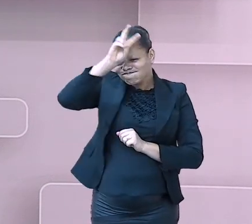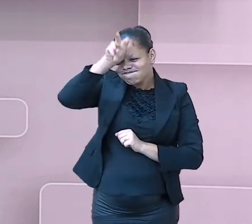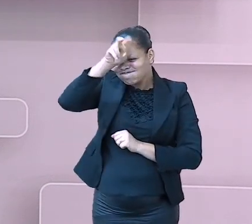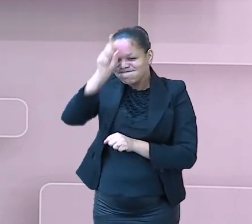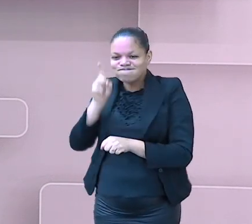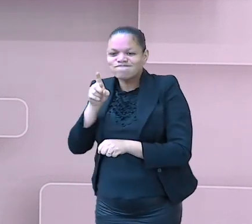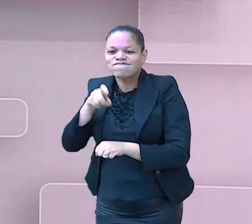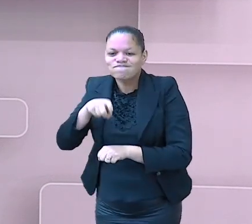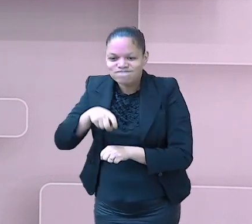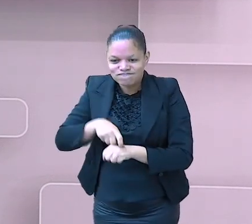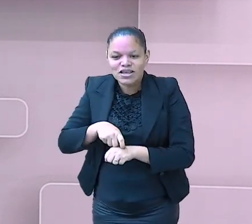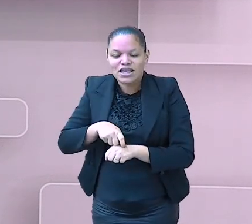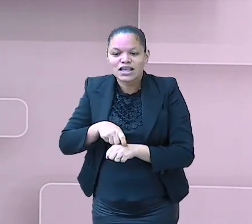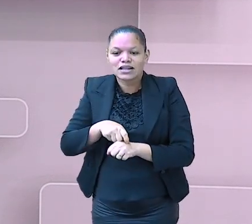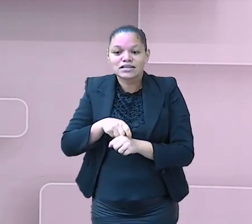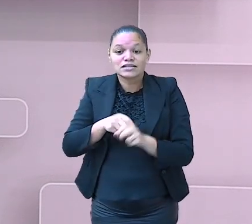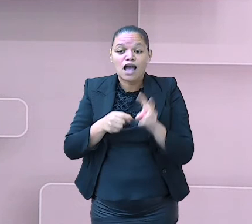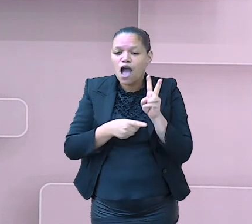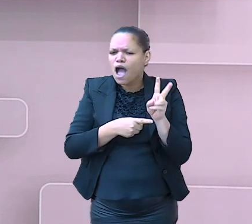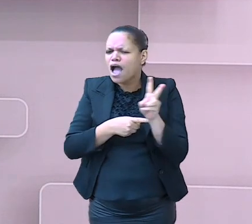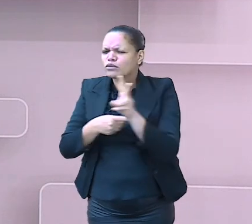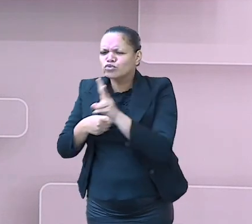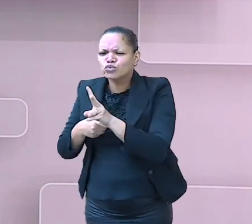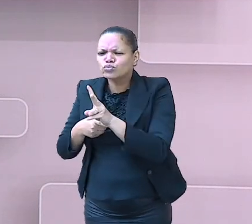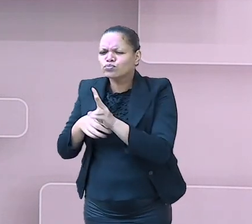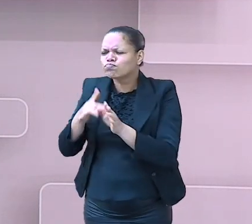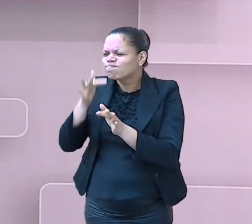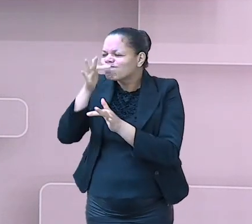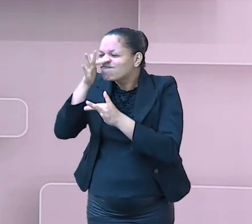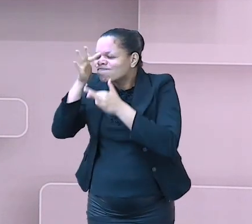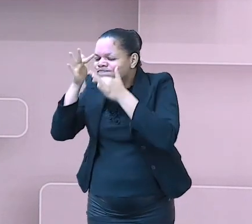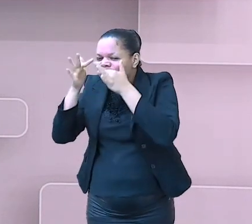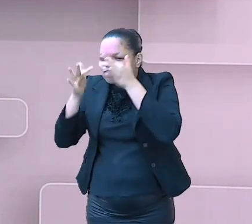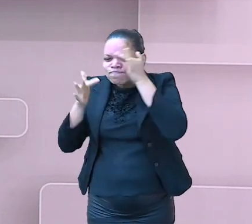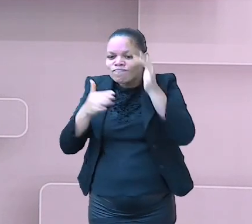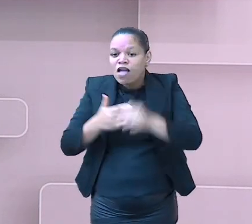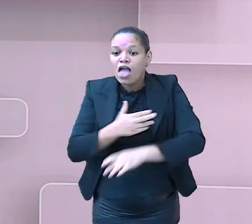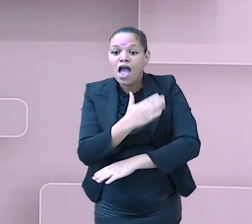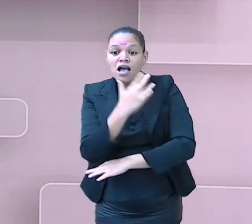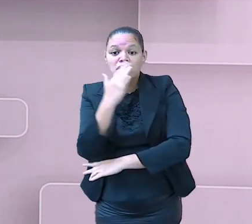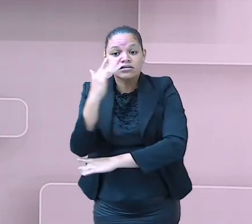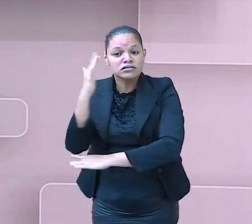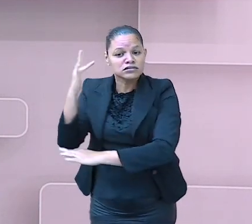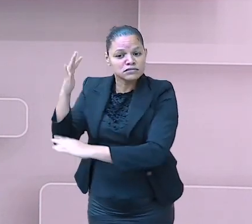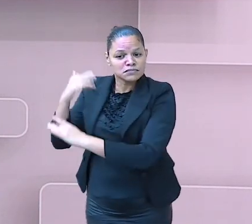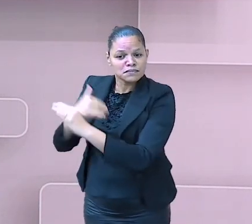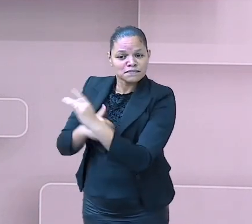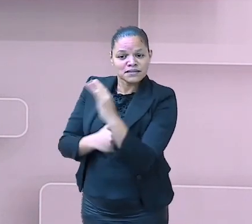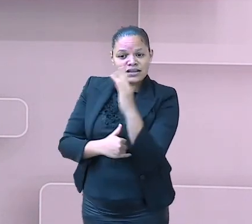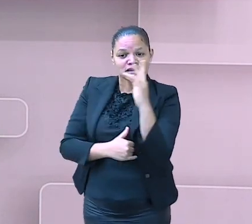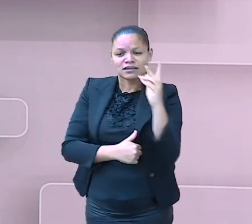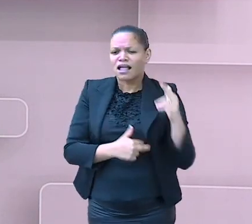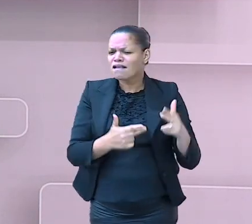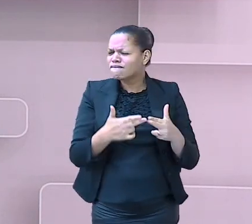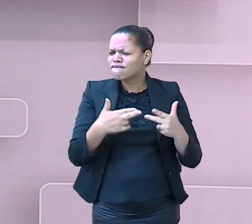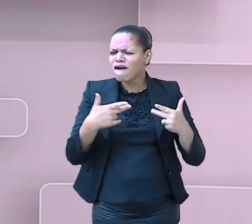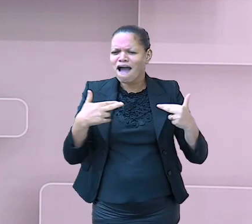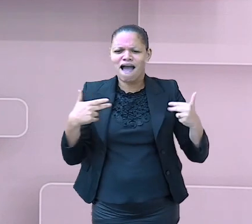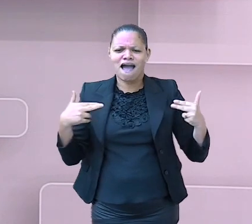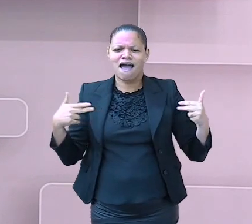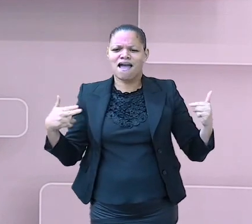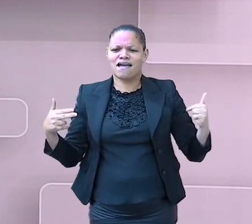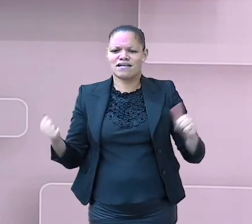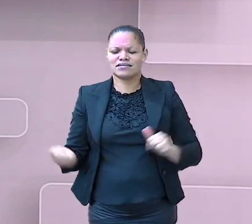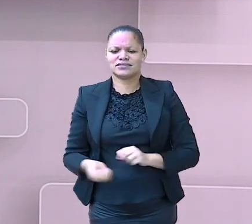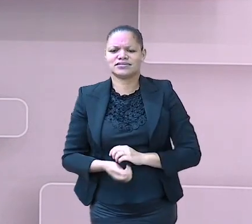haveria reprodução, nem das flores, nem das plantas, então elas morreriam, tá? É um filme muito